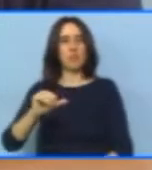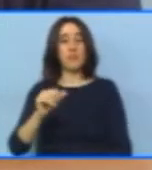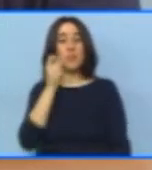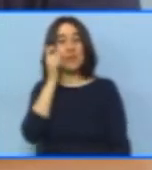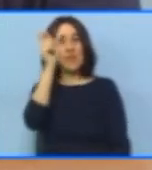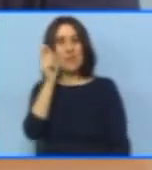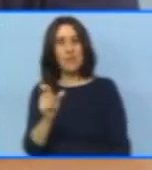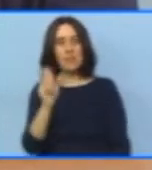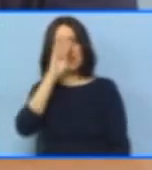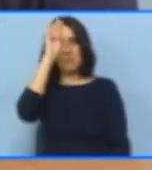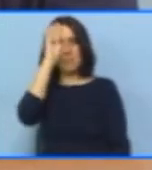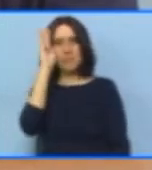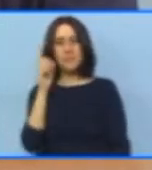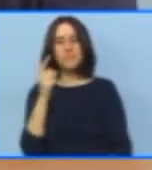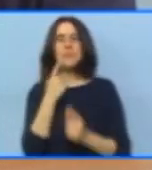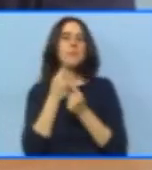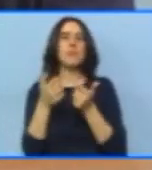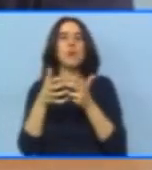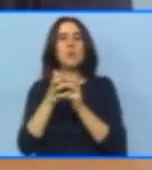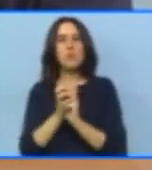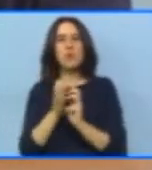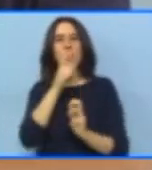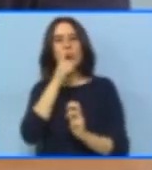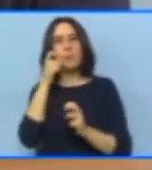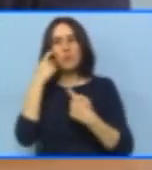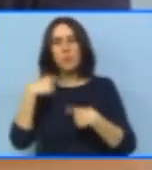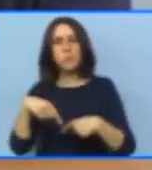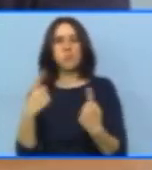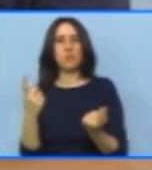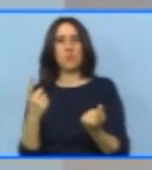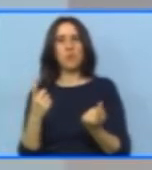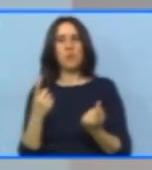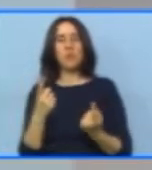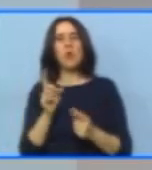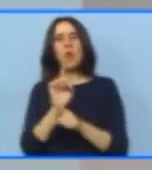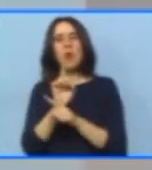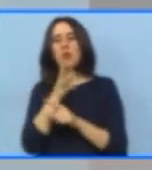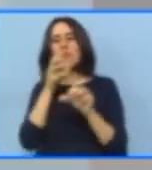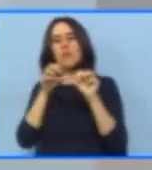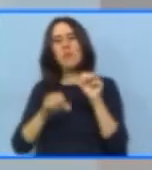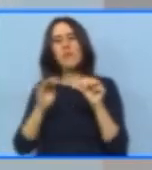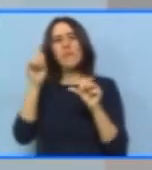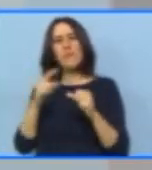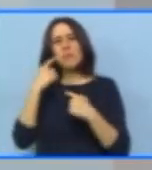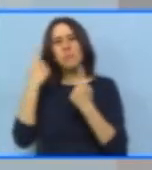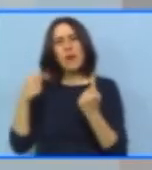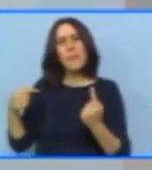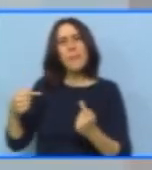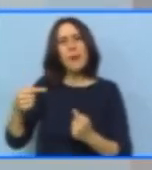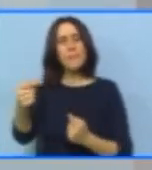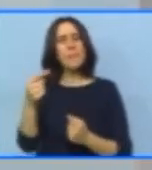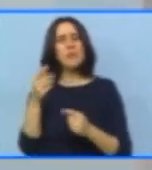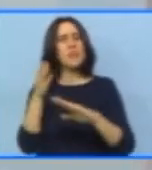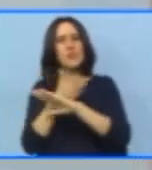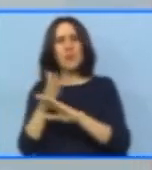Papa, oração, compromisso público, modos de dizer a fé no cotidiano, nada disto é